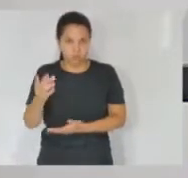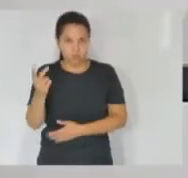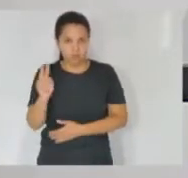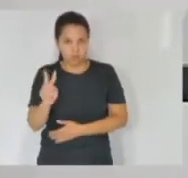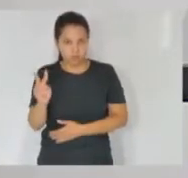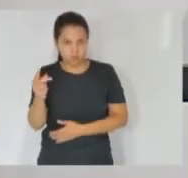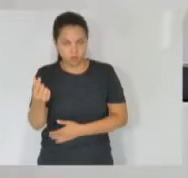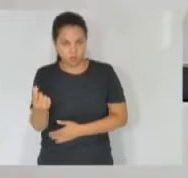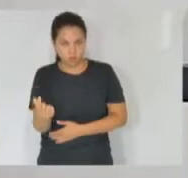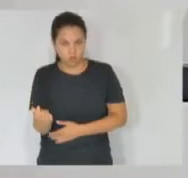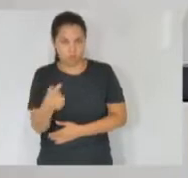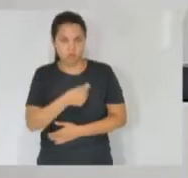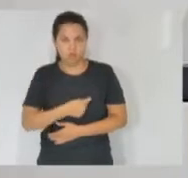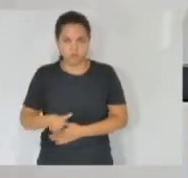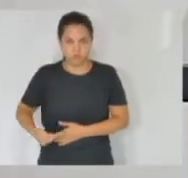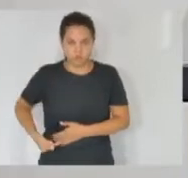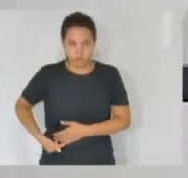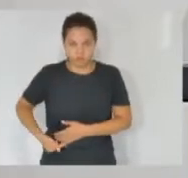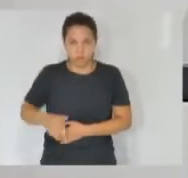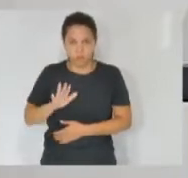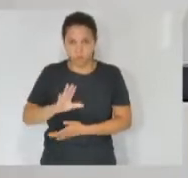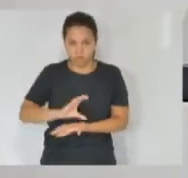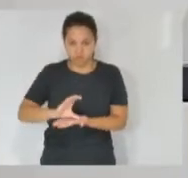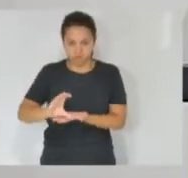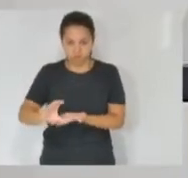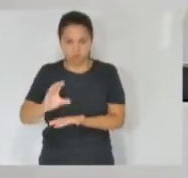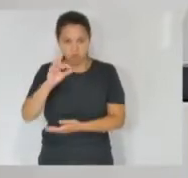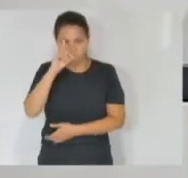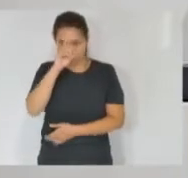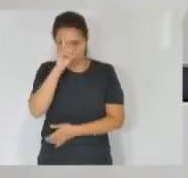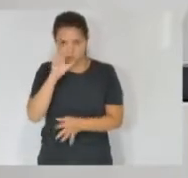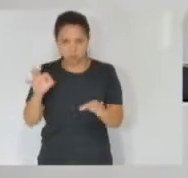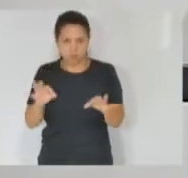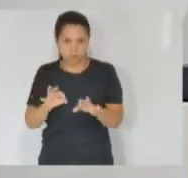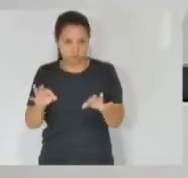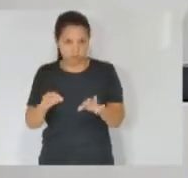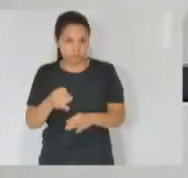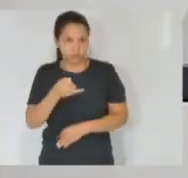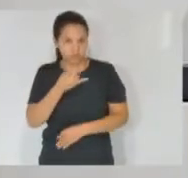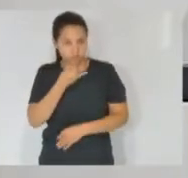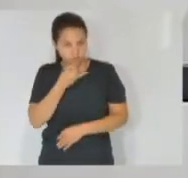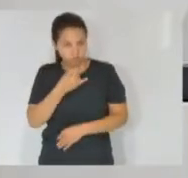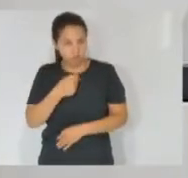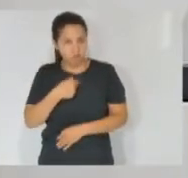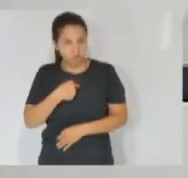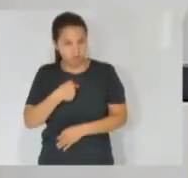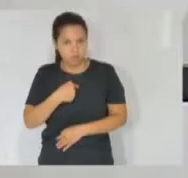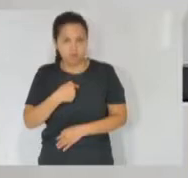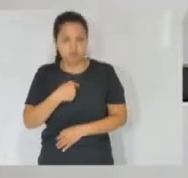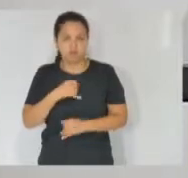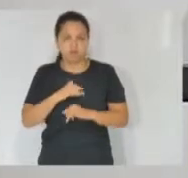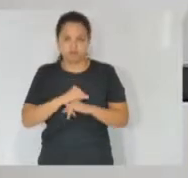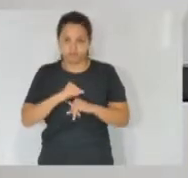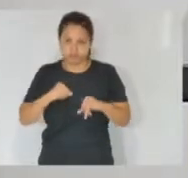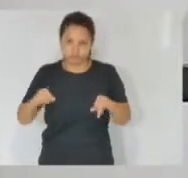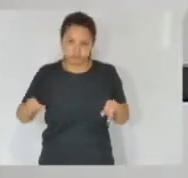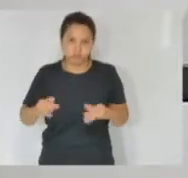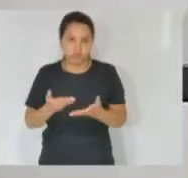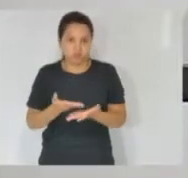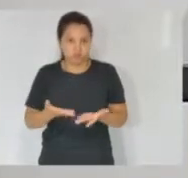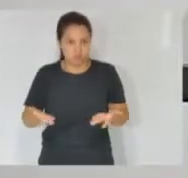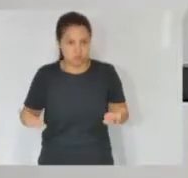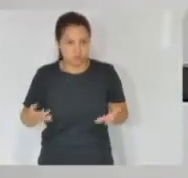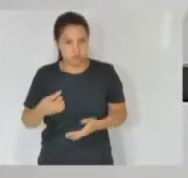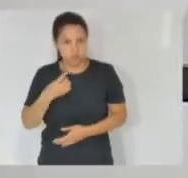para o hospital. Infelizmente, eu lamento, mas estou comunicando aqui aos catarinenses, aos deputados, que agora, no quinto